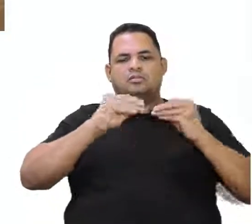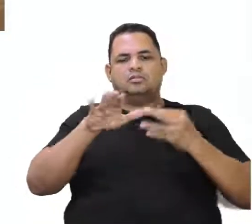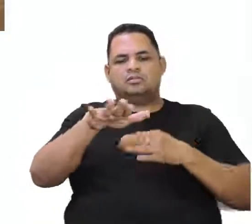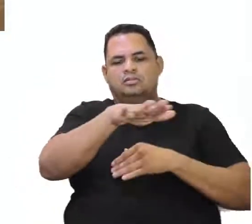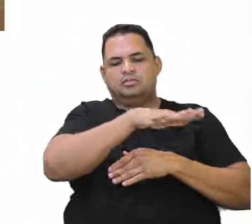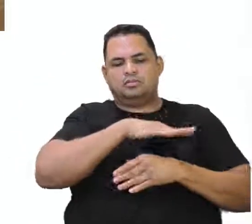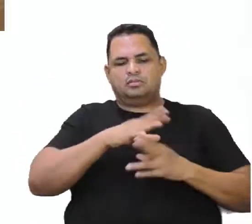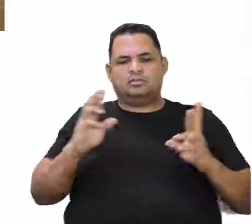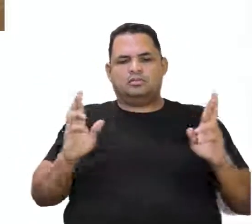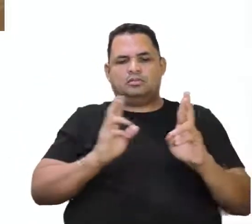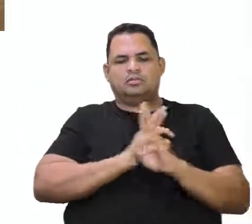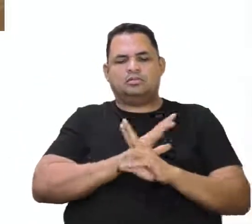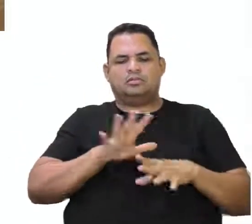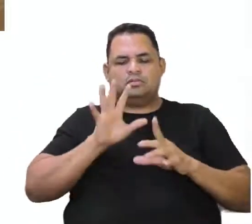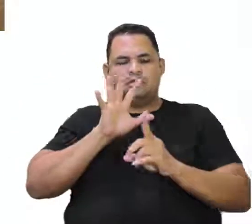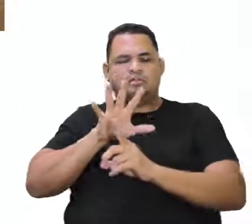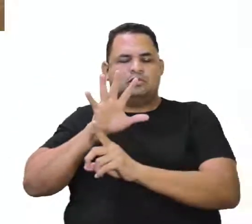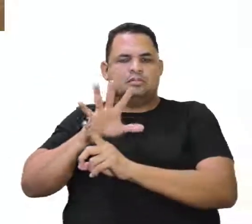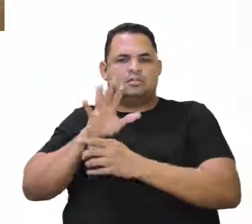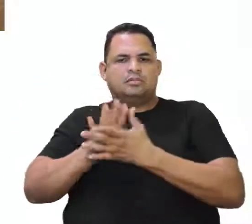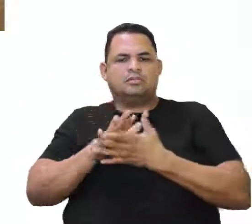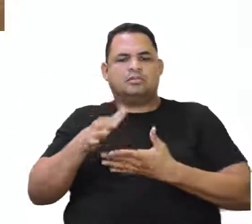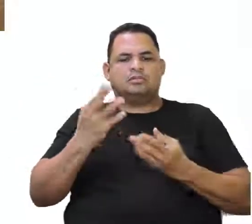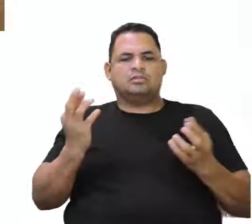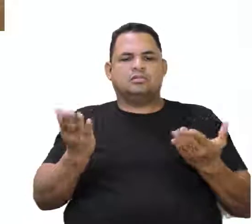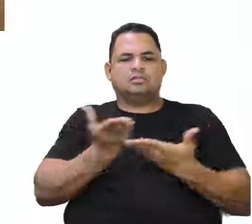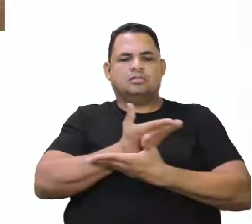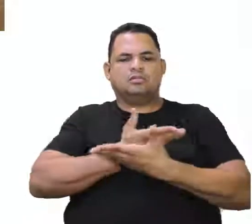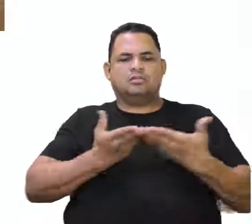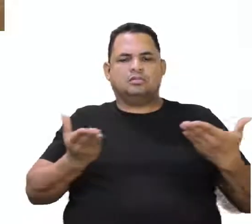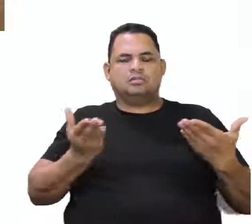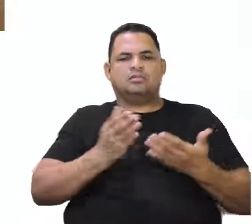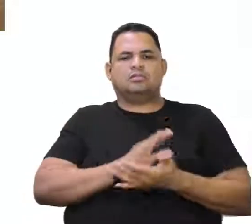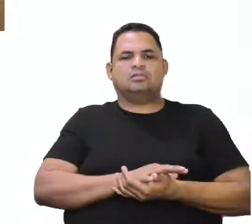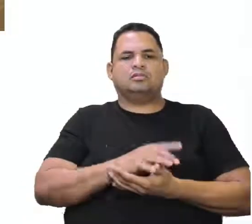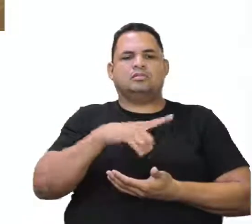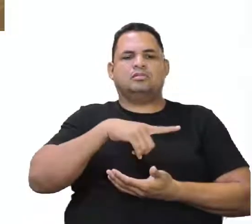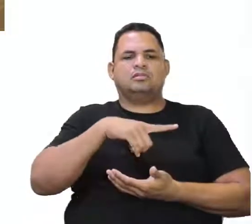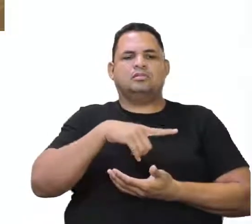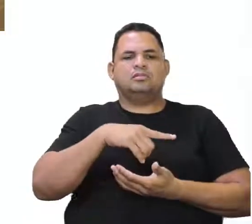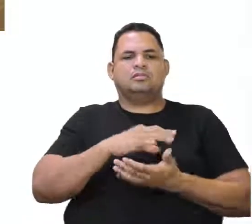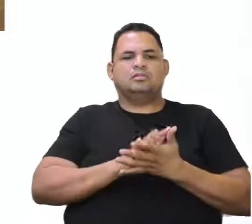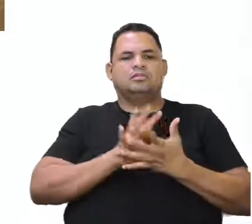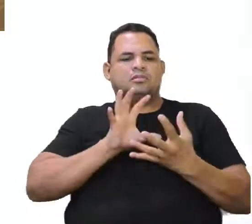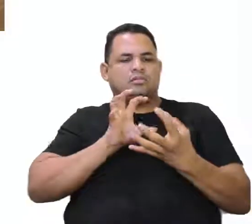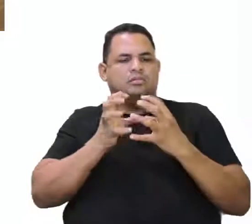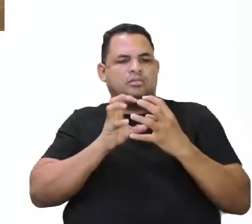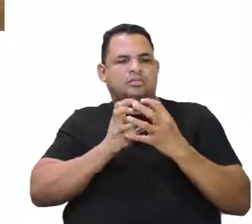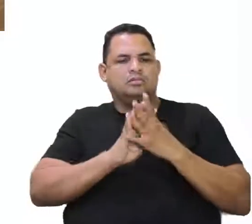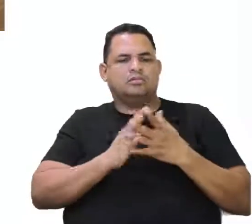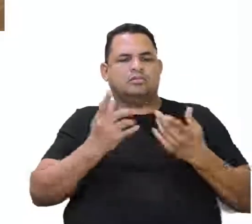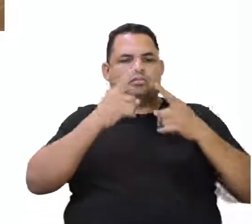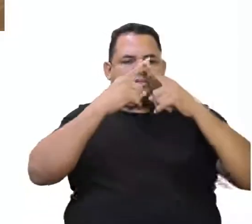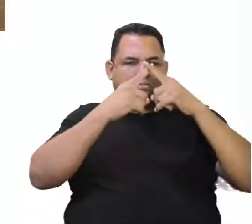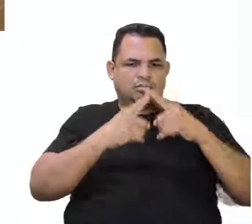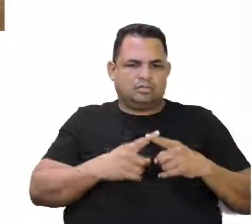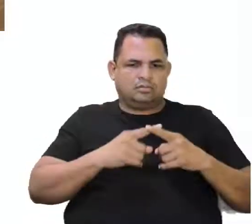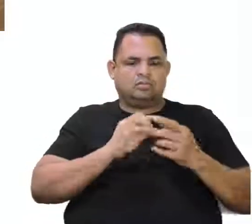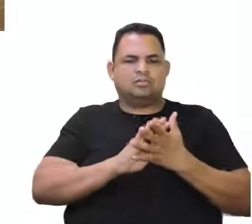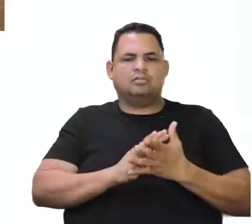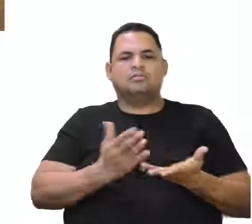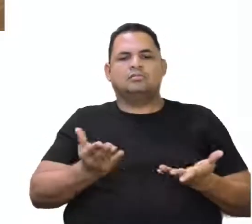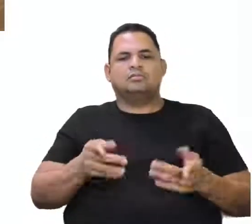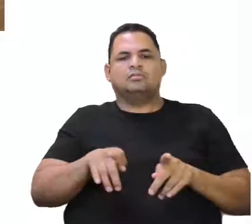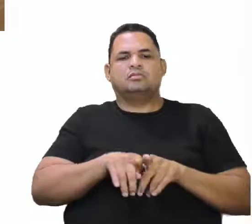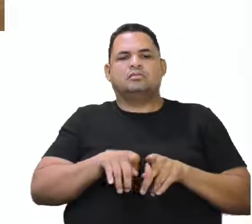tudo isso interagindo e influenciando nessas relações interespecíficas. Aí a gente vai ter predação,